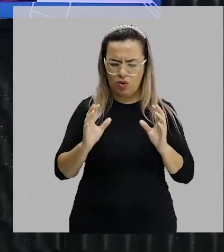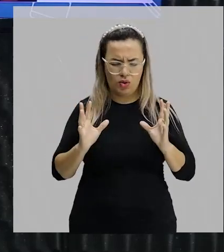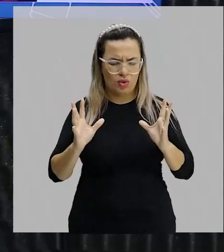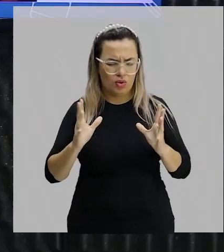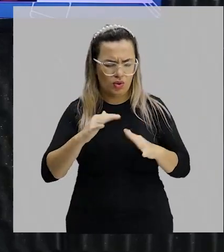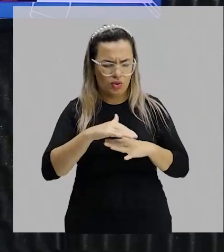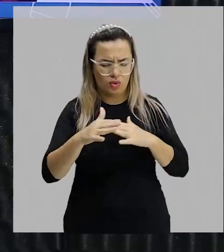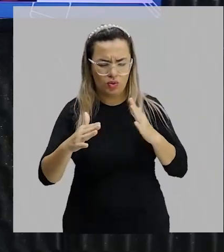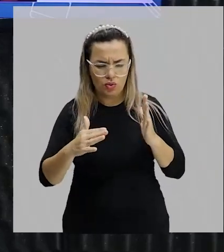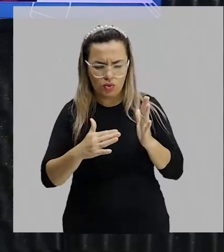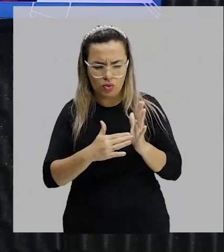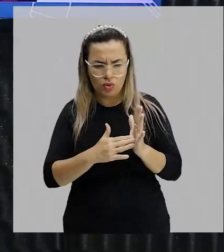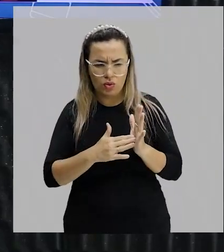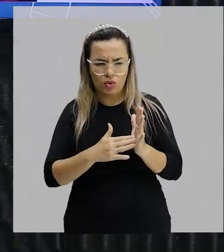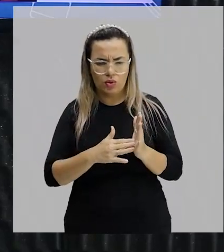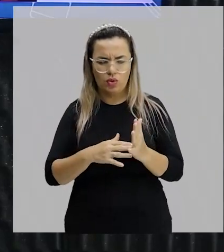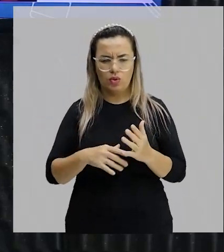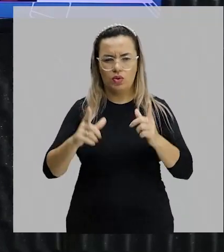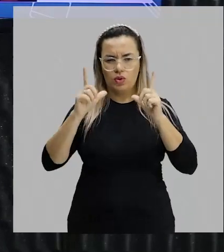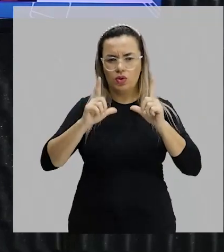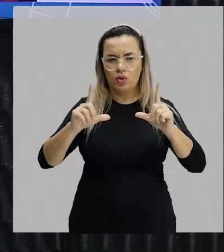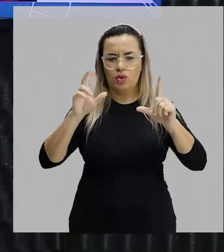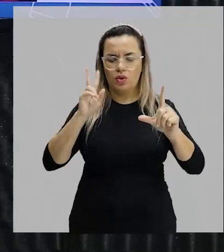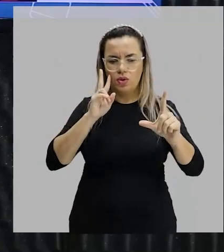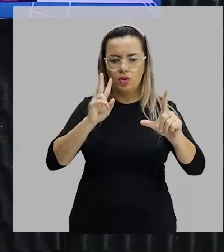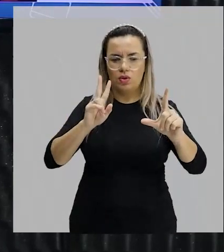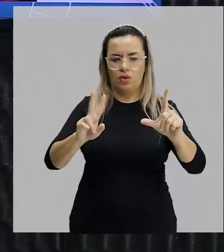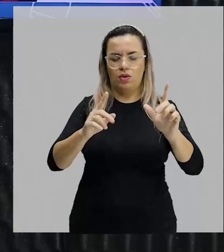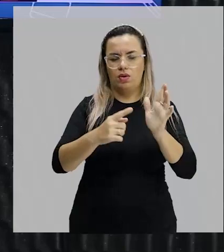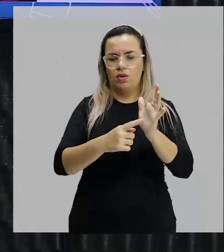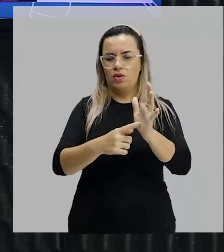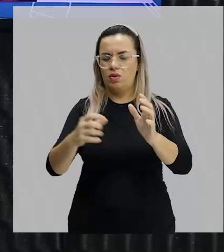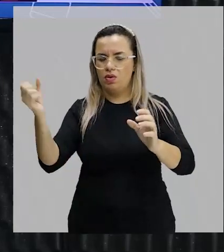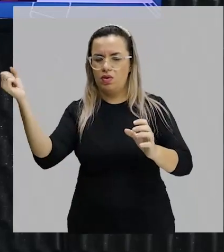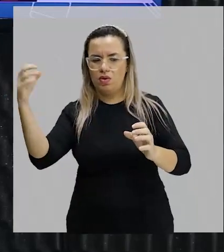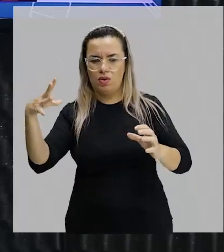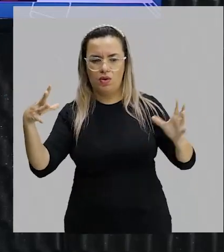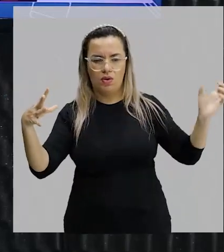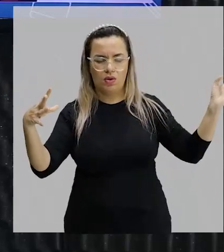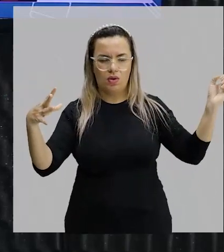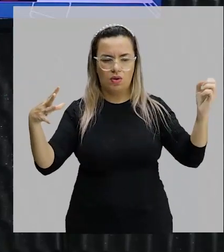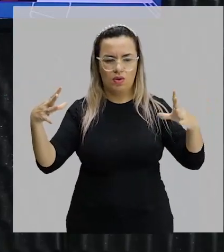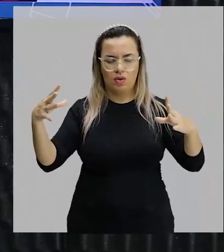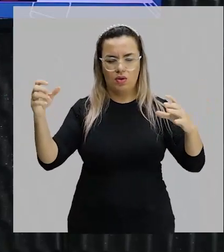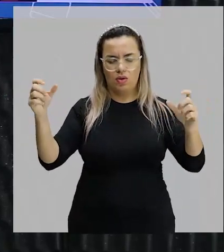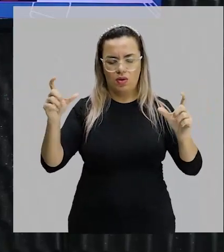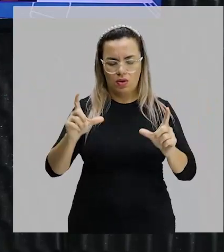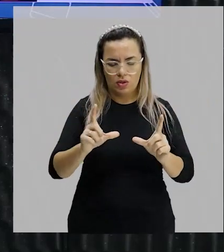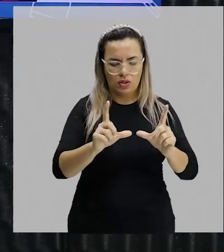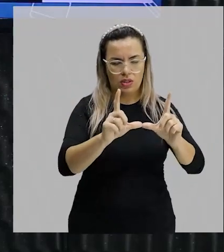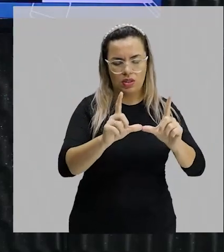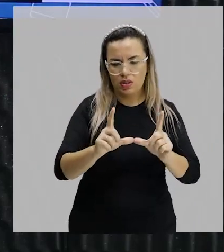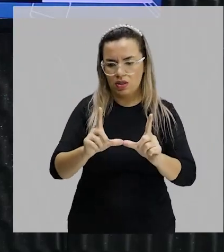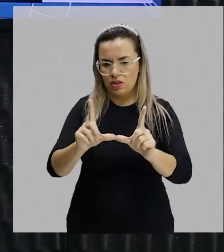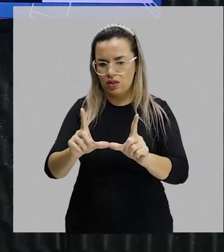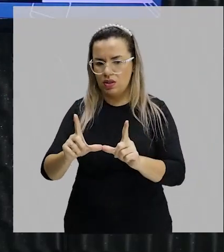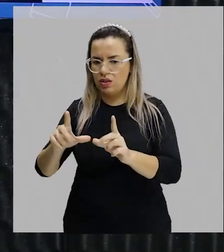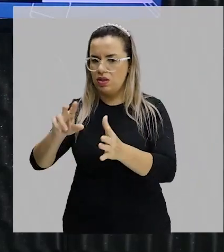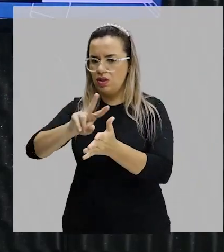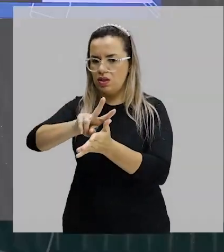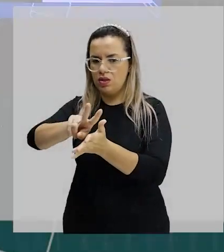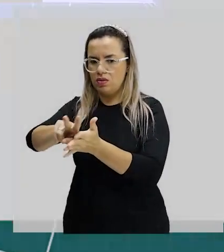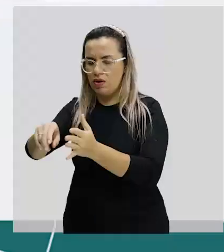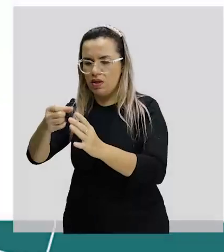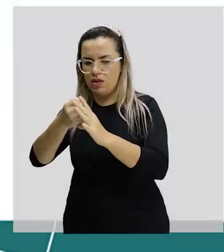a partir do figurino que foi criado especificamente para o processo de iluminação, de cena, entre outras coisas, certo?